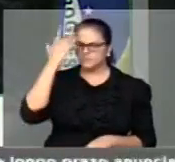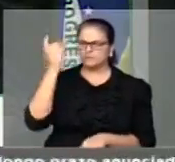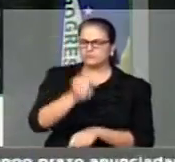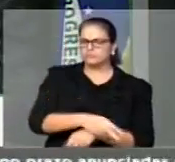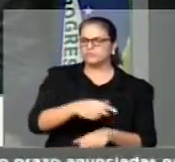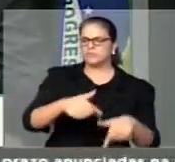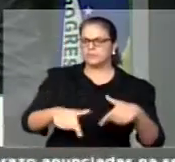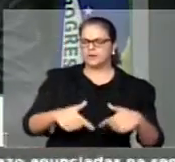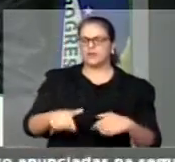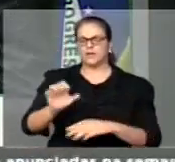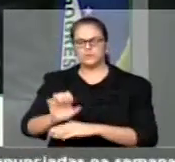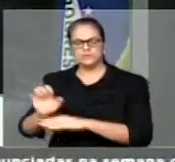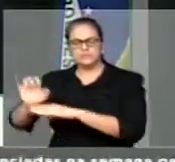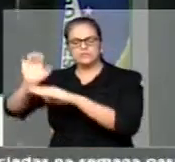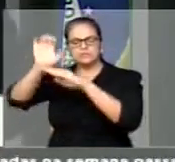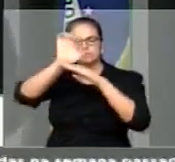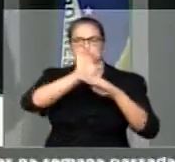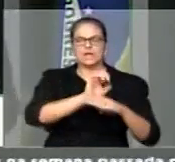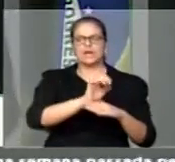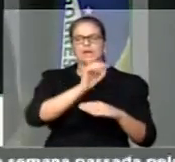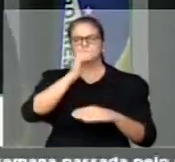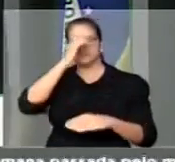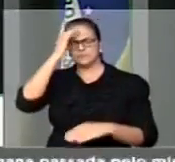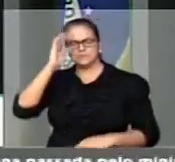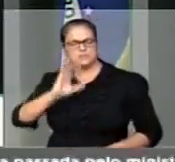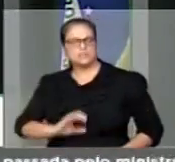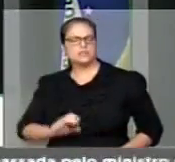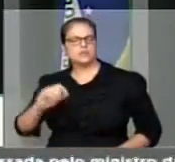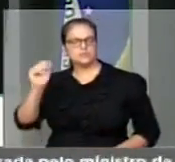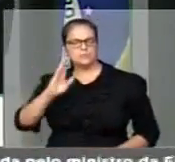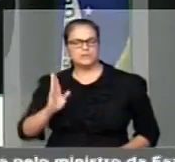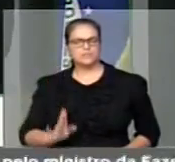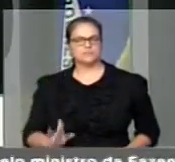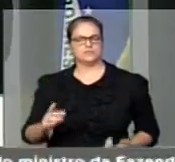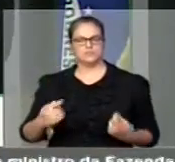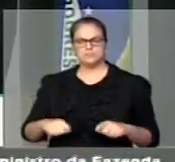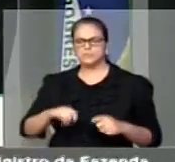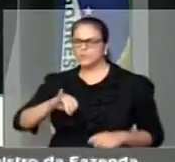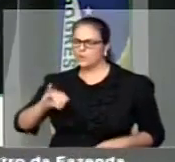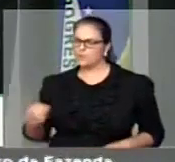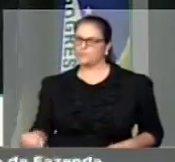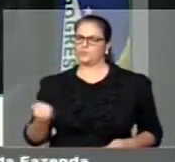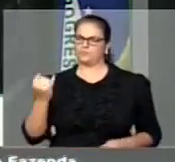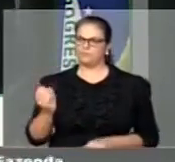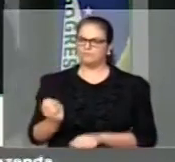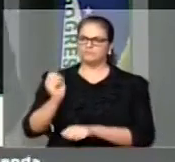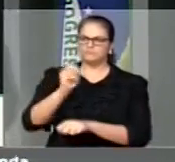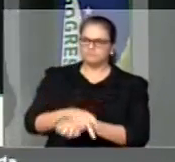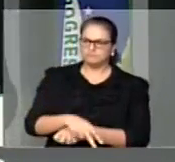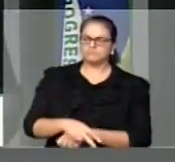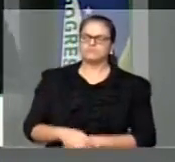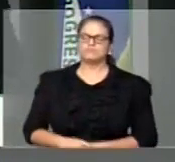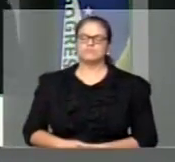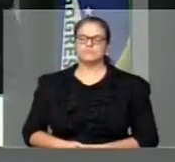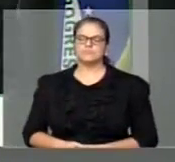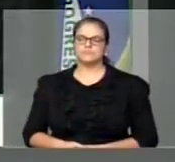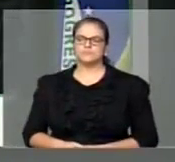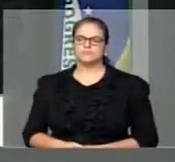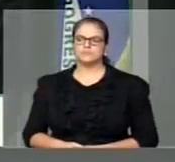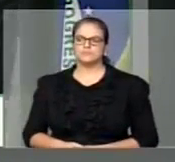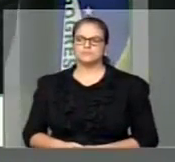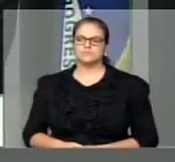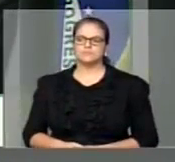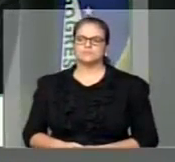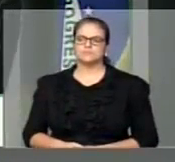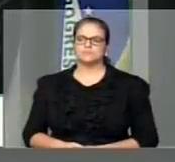brasileiros, aos cidadãos brasileiros, para que pudessem ter a sua oportunidade de trabalho e emprego. Quer dizer, o que nós